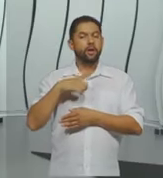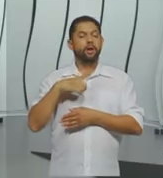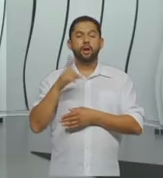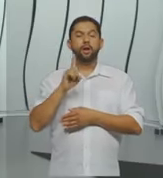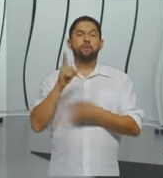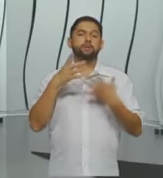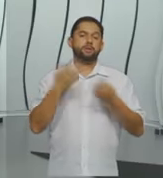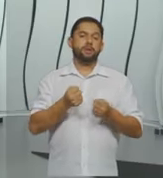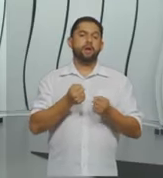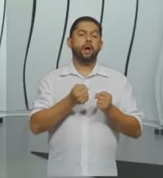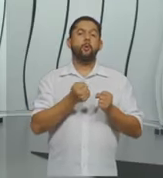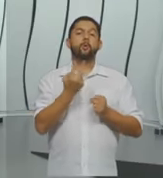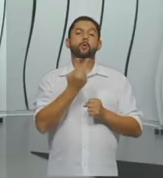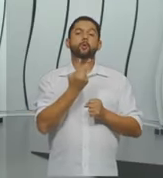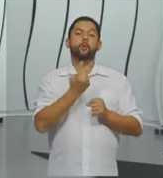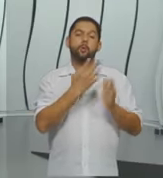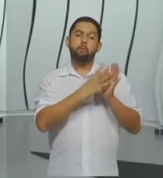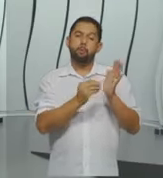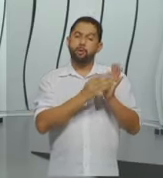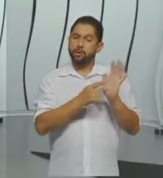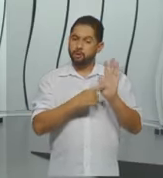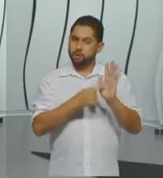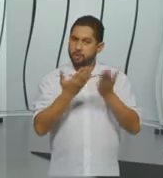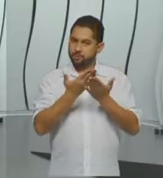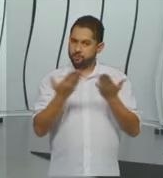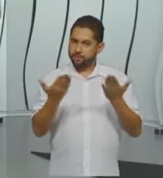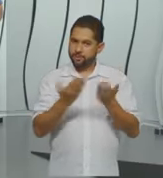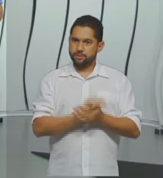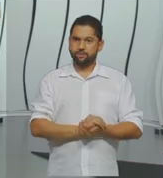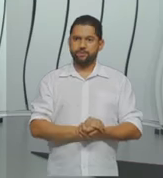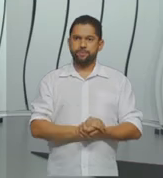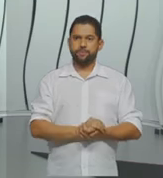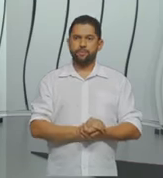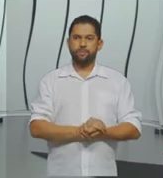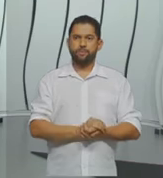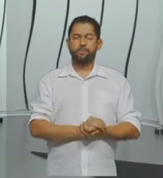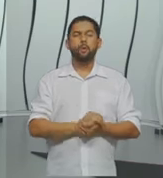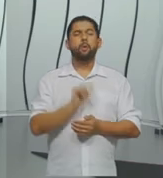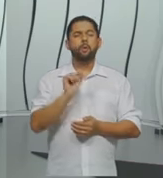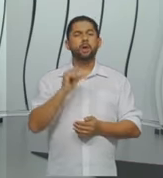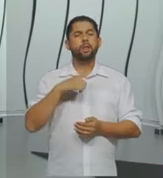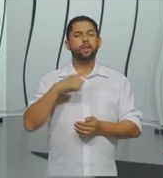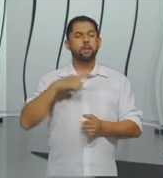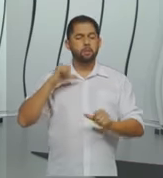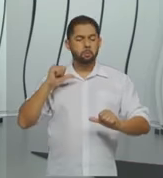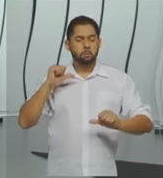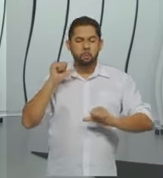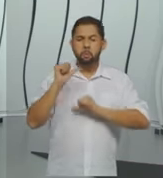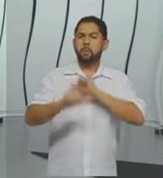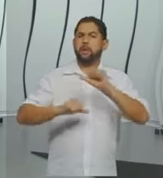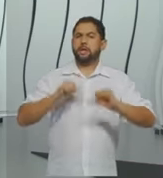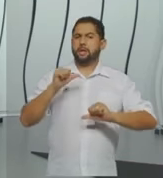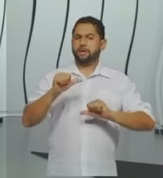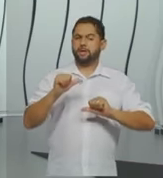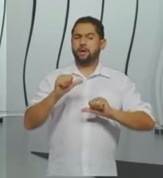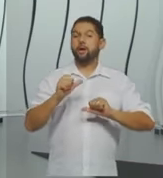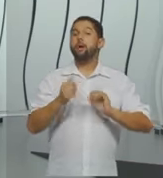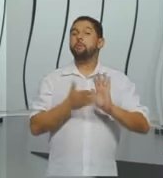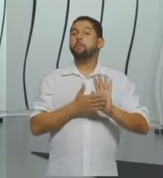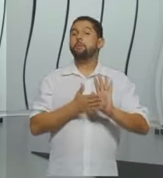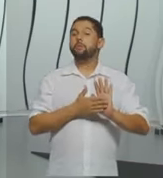modelo que eu acabei de mostrar para vocês. E talvez a primeira grande revolução que houve nesse modelo foi proposta